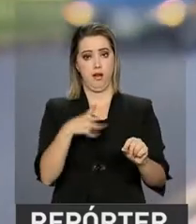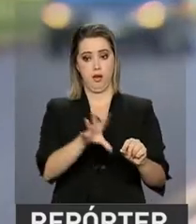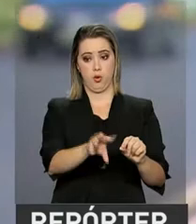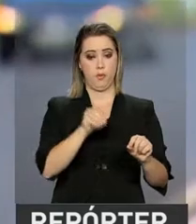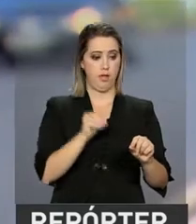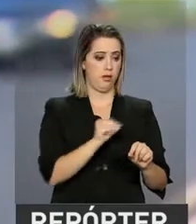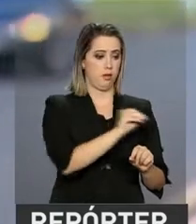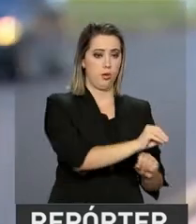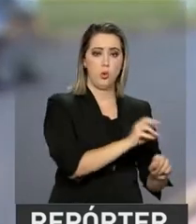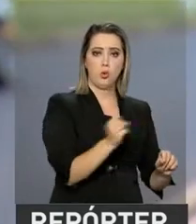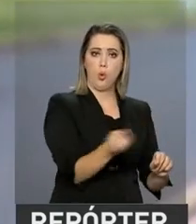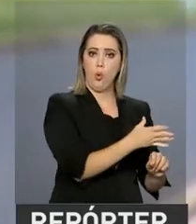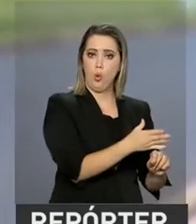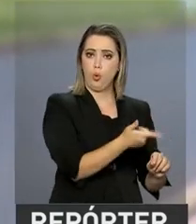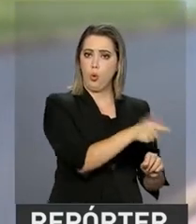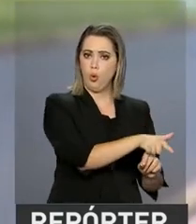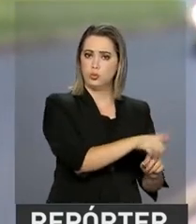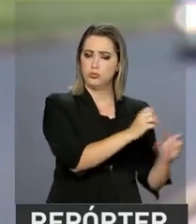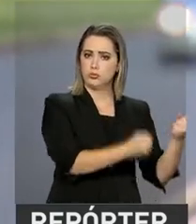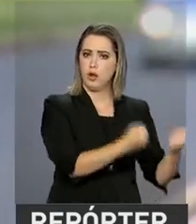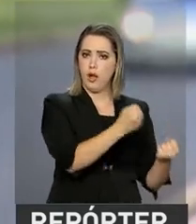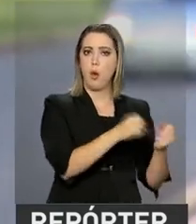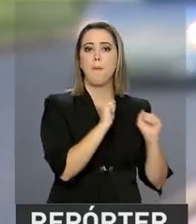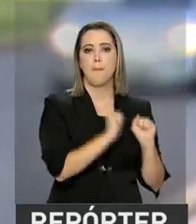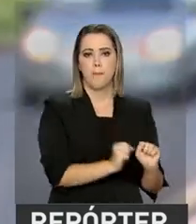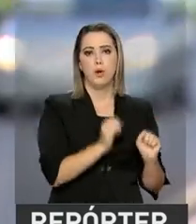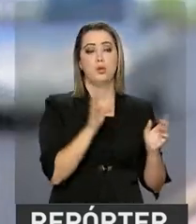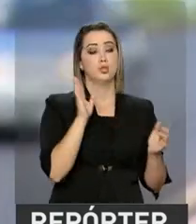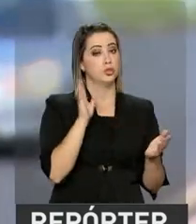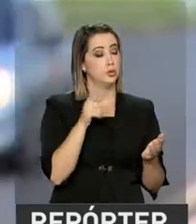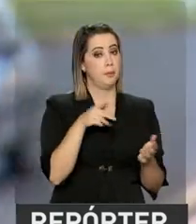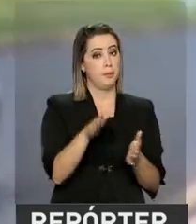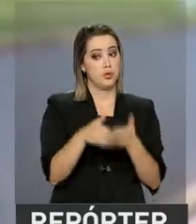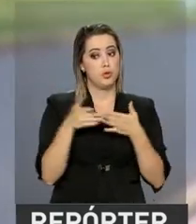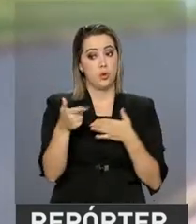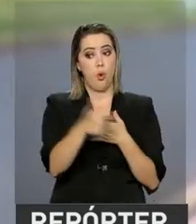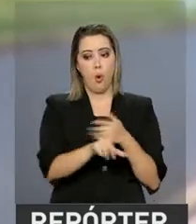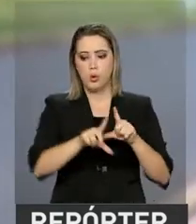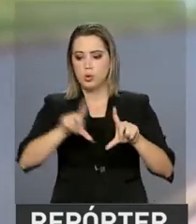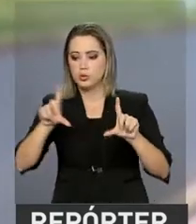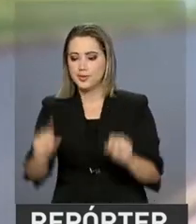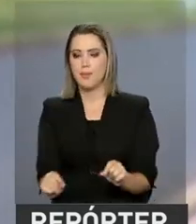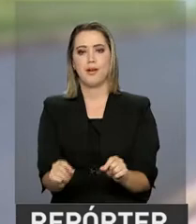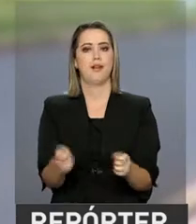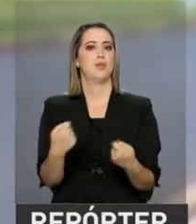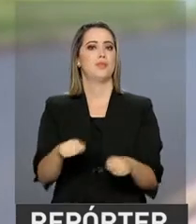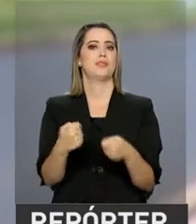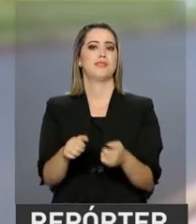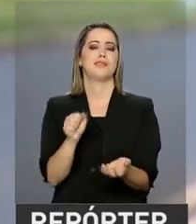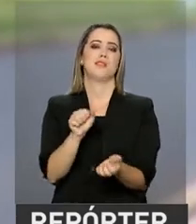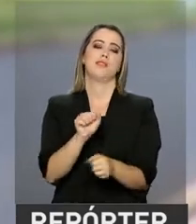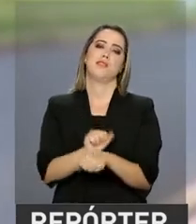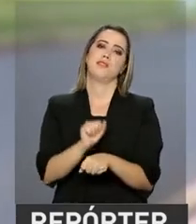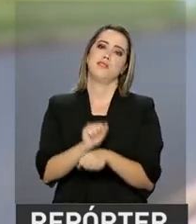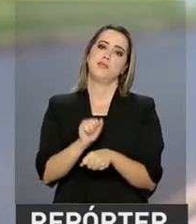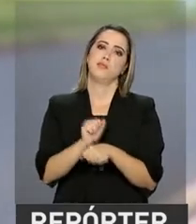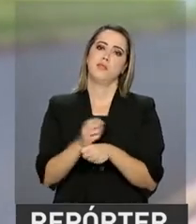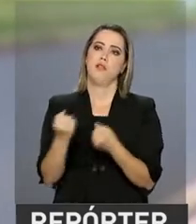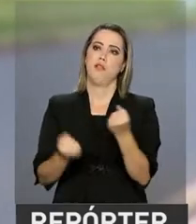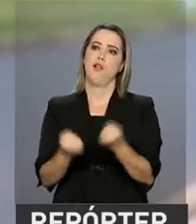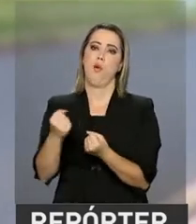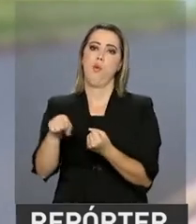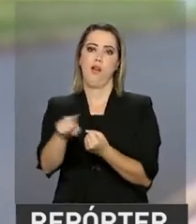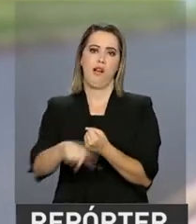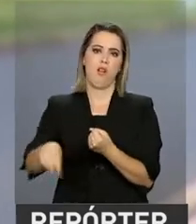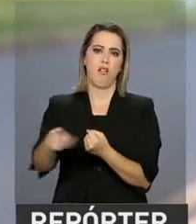poderá pedir uma nova diretamente ao departamento de trânsito sem a necessidade de esperar que o veículo que seja usando de forma